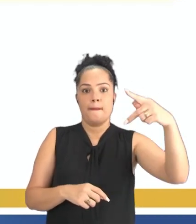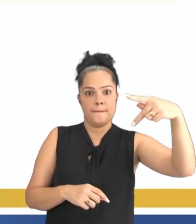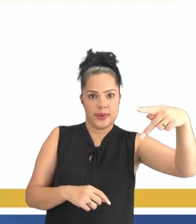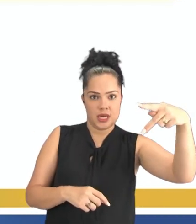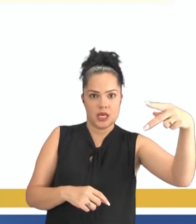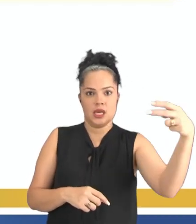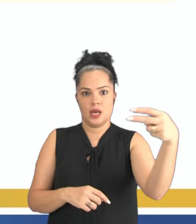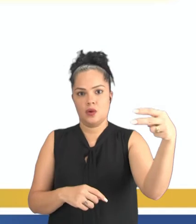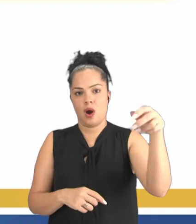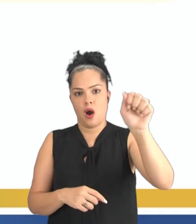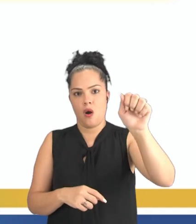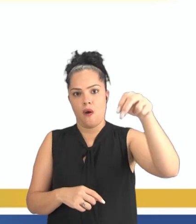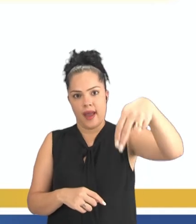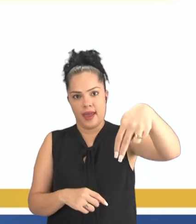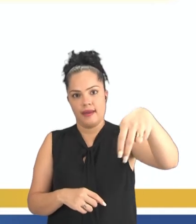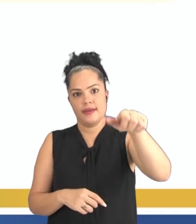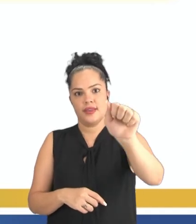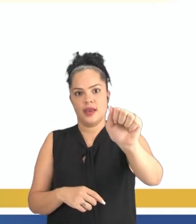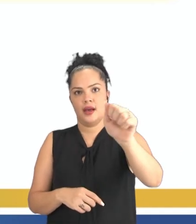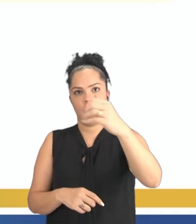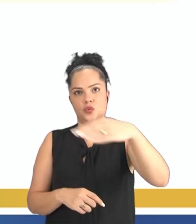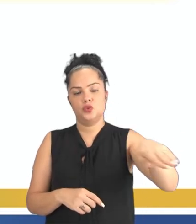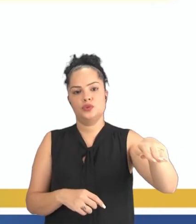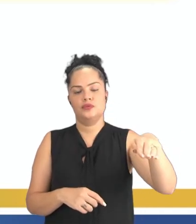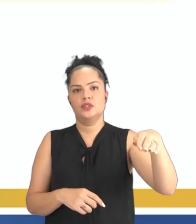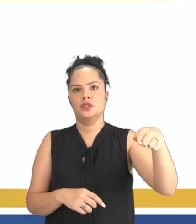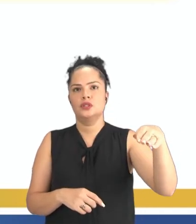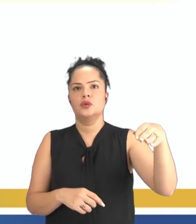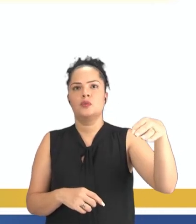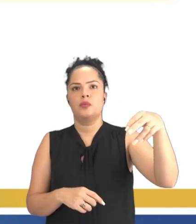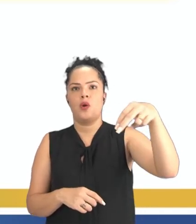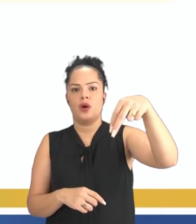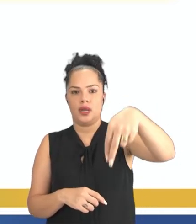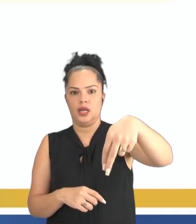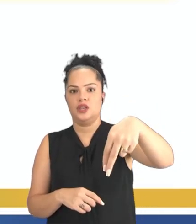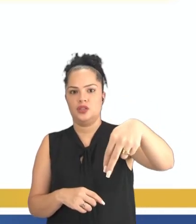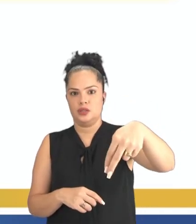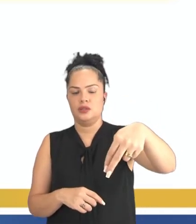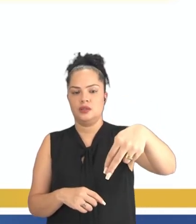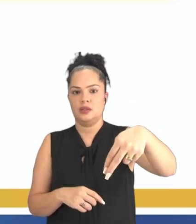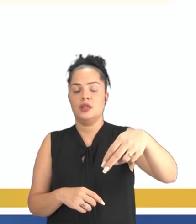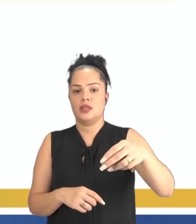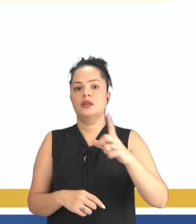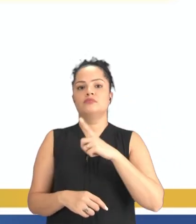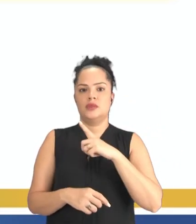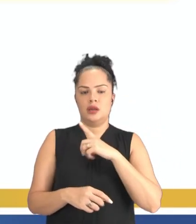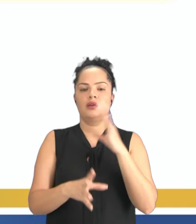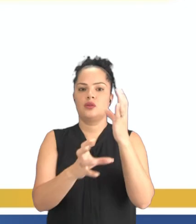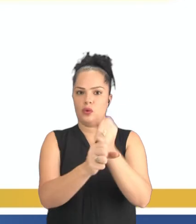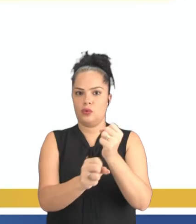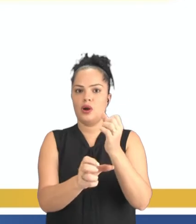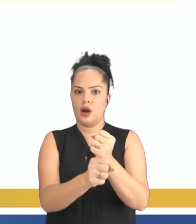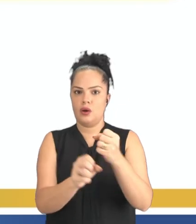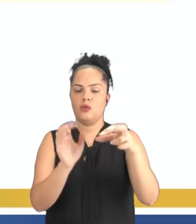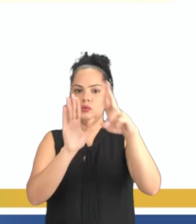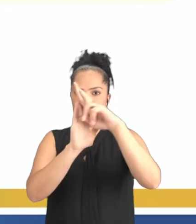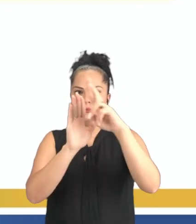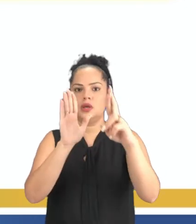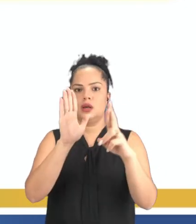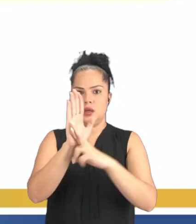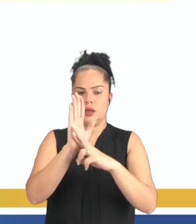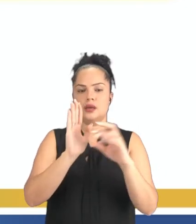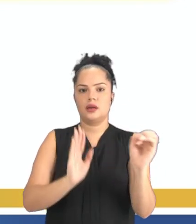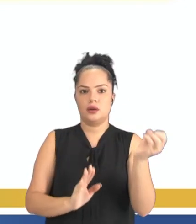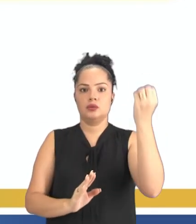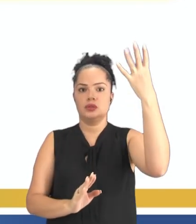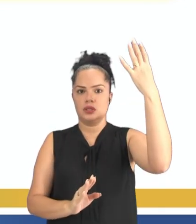ser a quantidade de elementos do espaço amostral. Então, essa razão é o cálculo da probabilidade de acontecer o